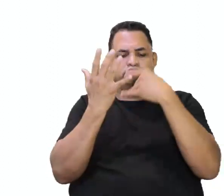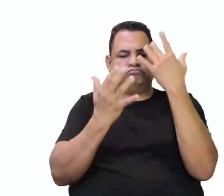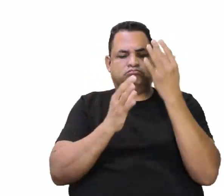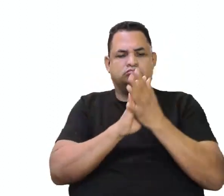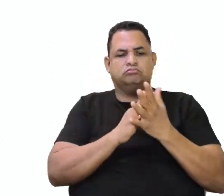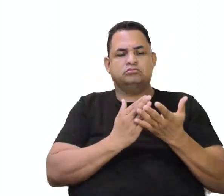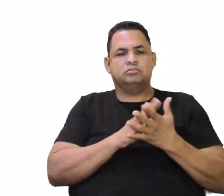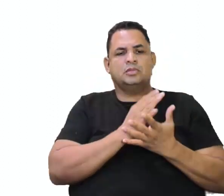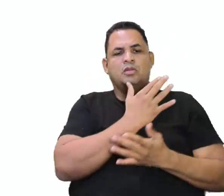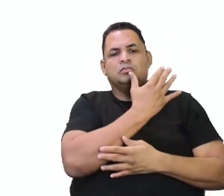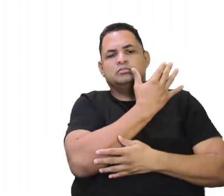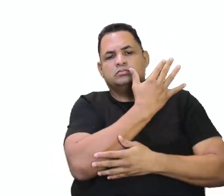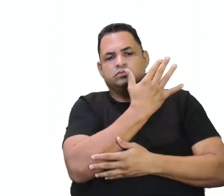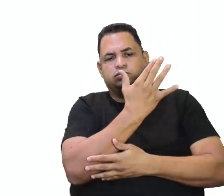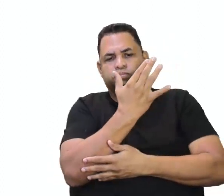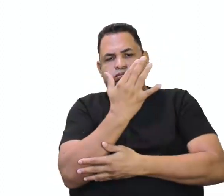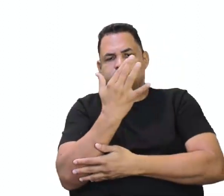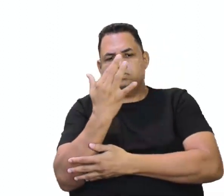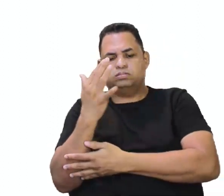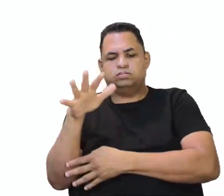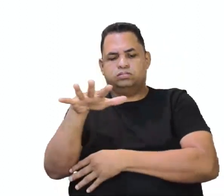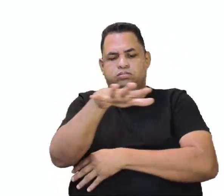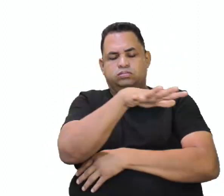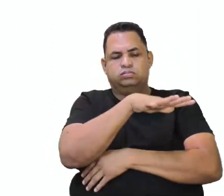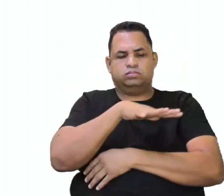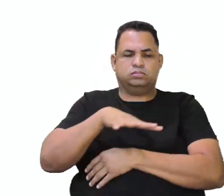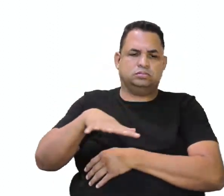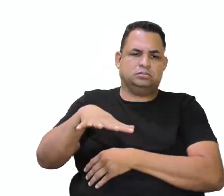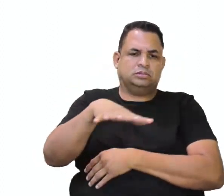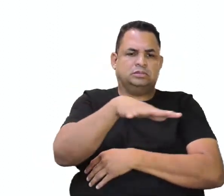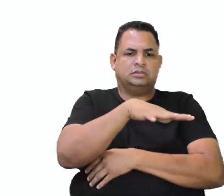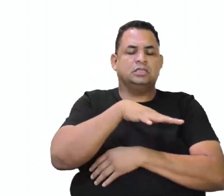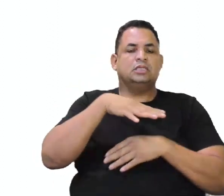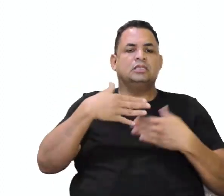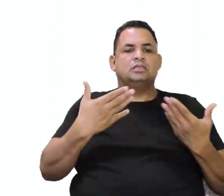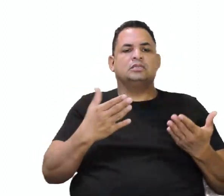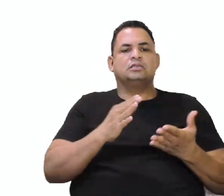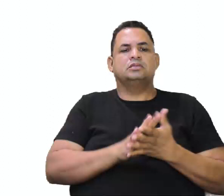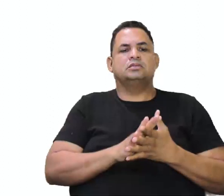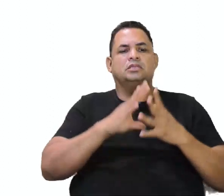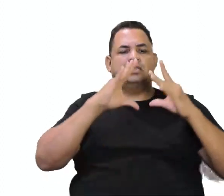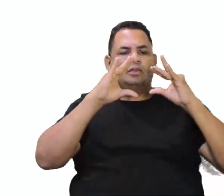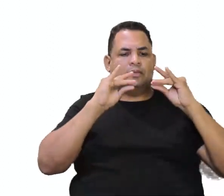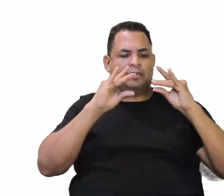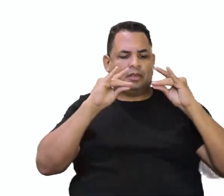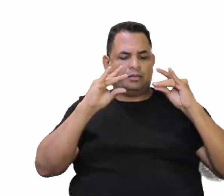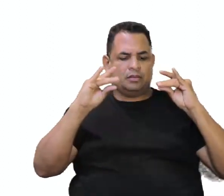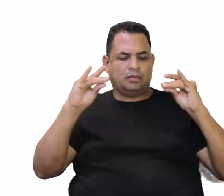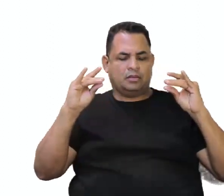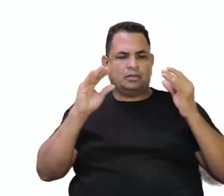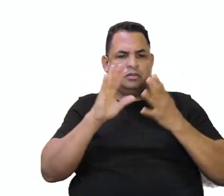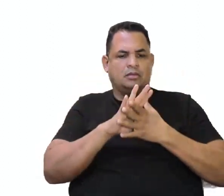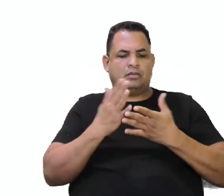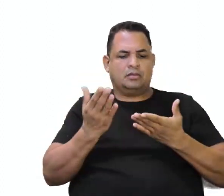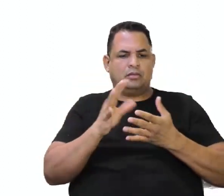A floresta, num determinado ecossistema, é que faz com que a umidade seja trazida dos